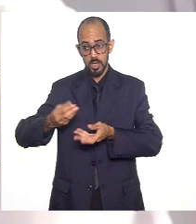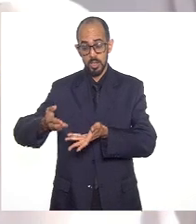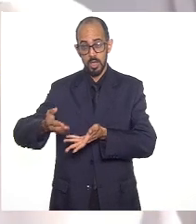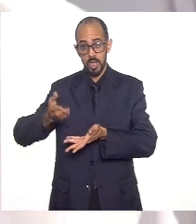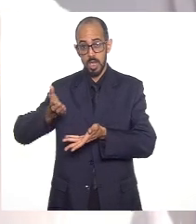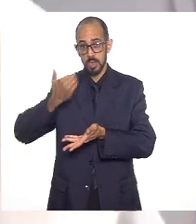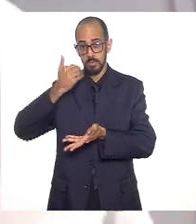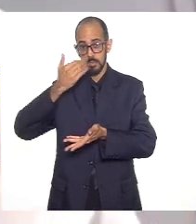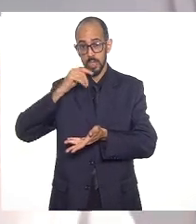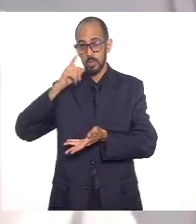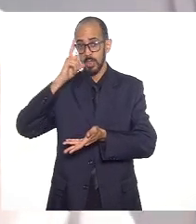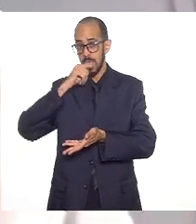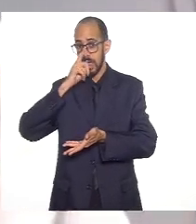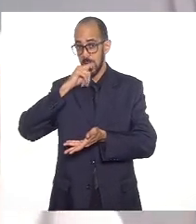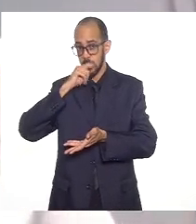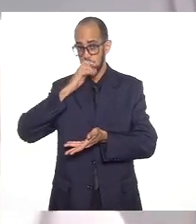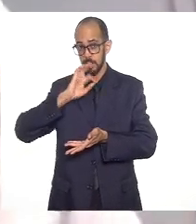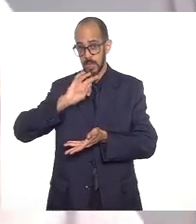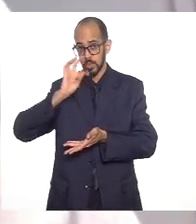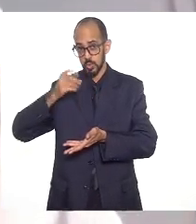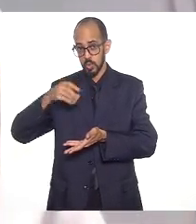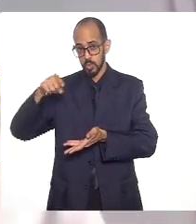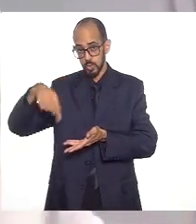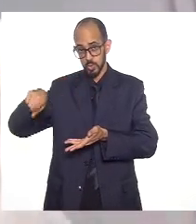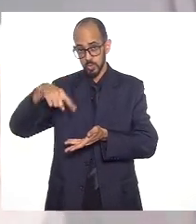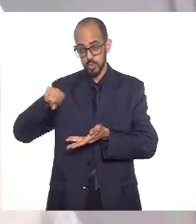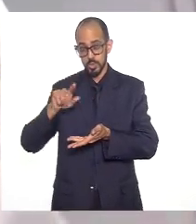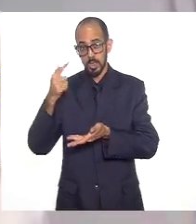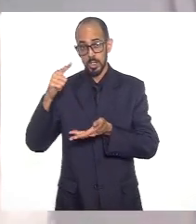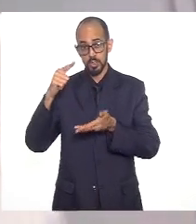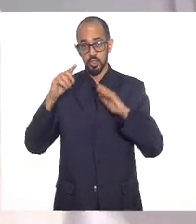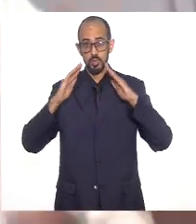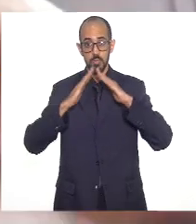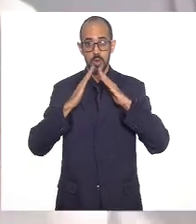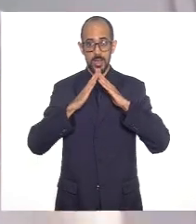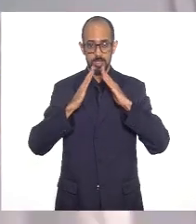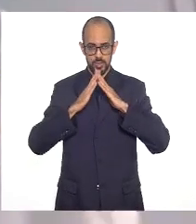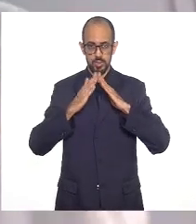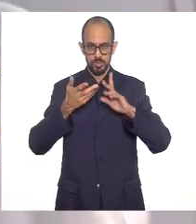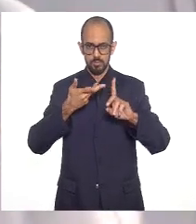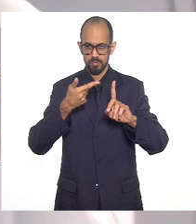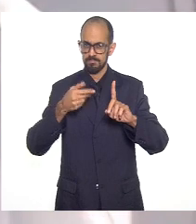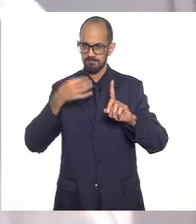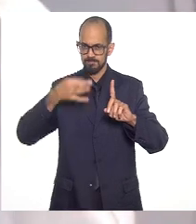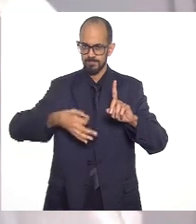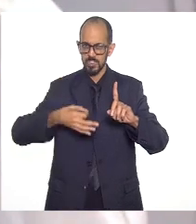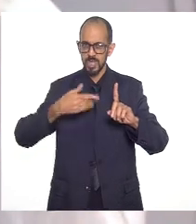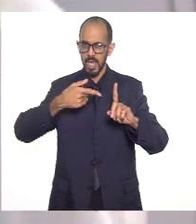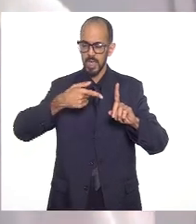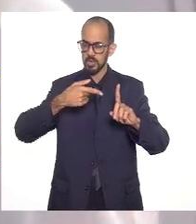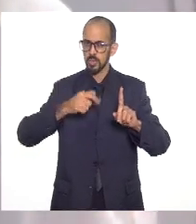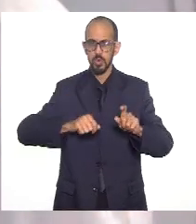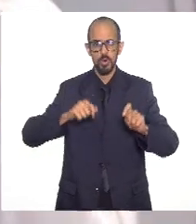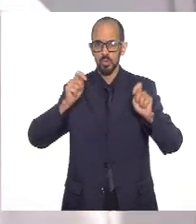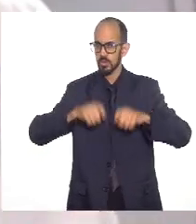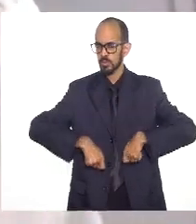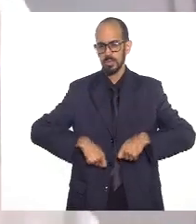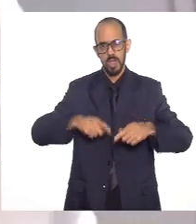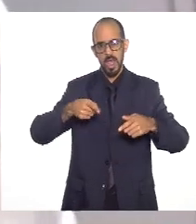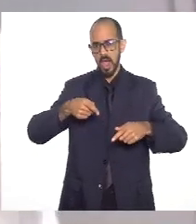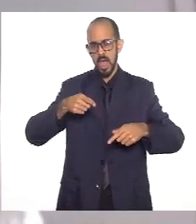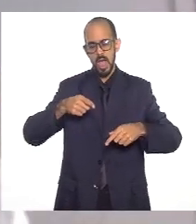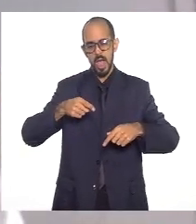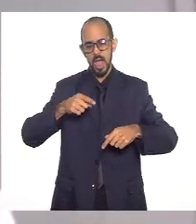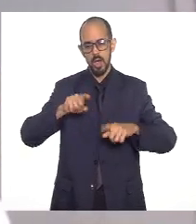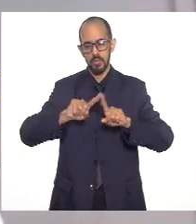água potável para todos, se não houver garantia de moradia digna, efetivamente as tensões sociais colocadas dentro de um território, elas